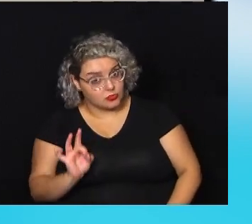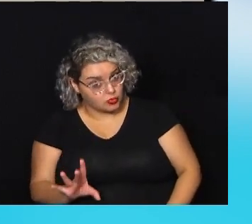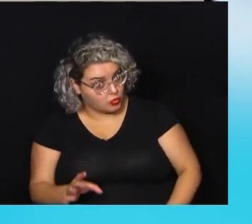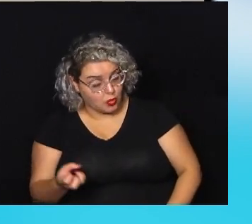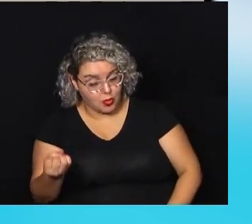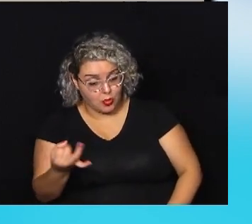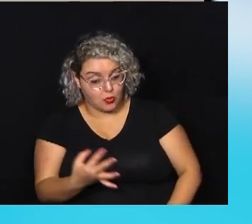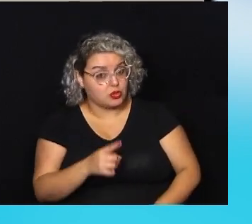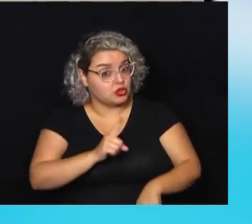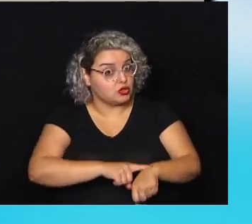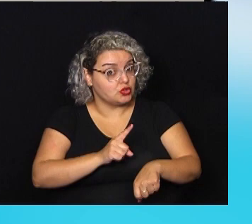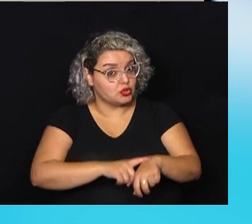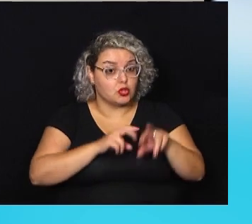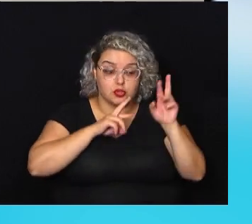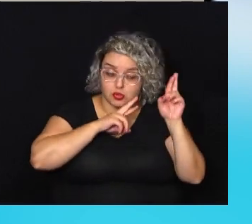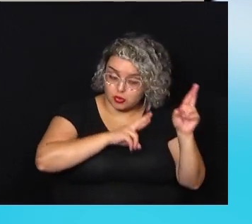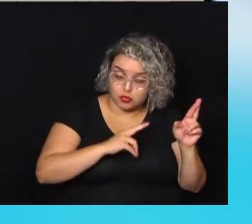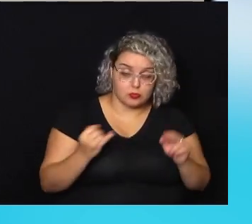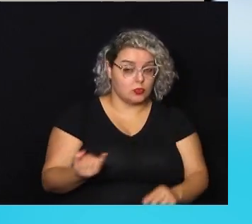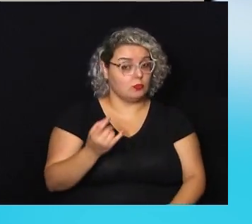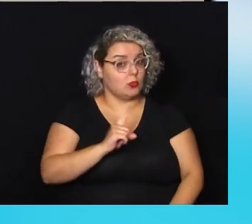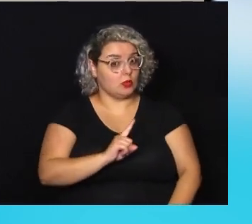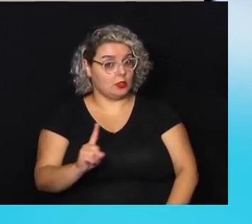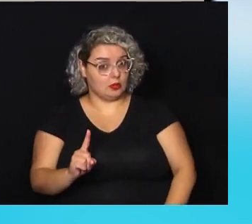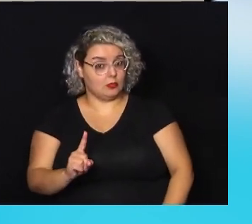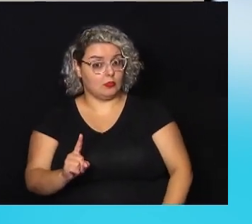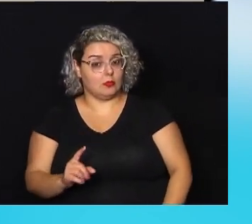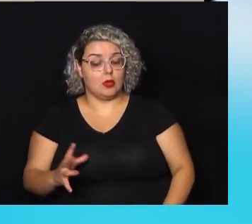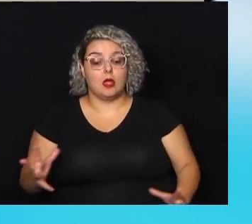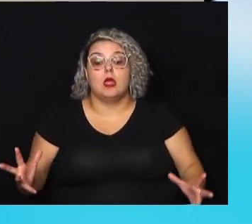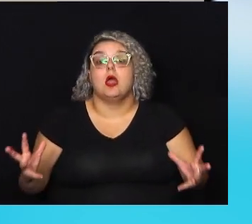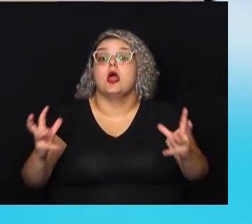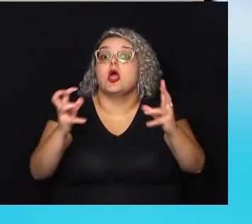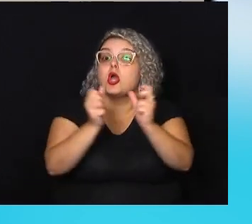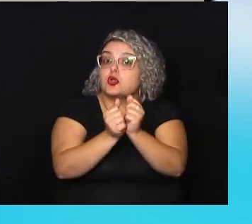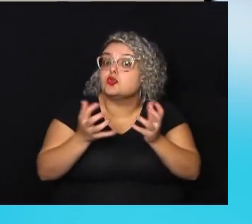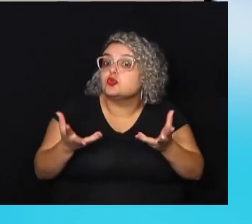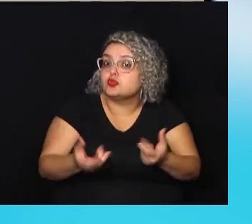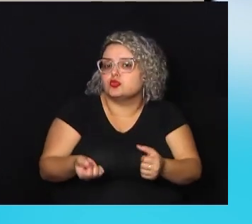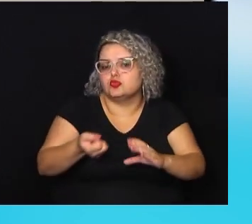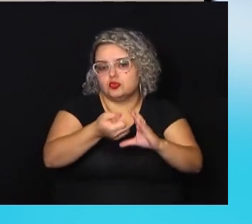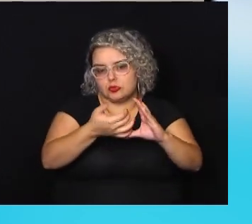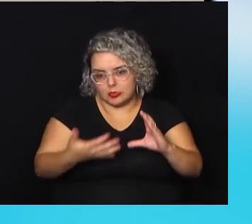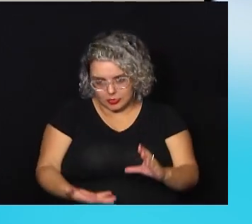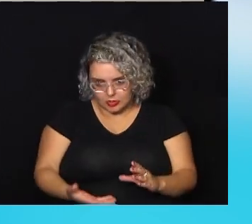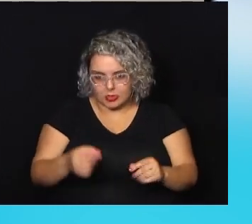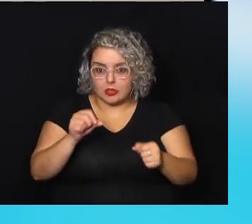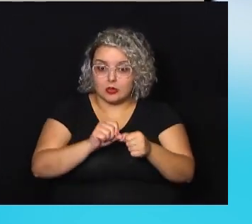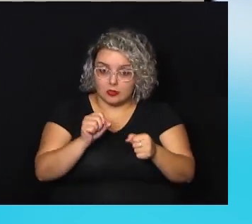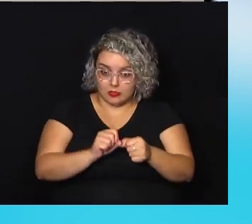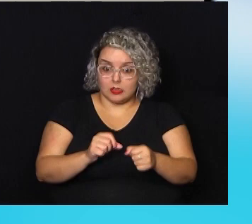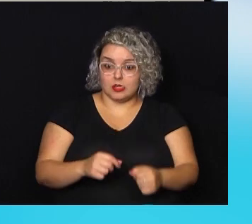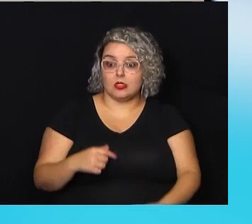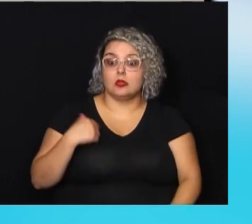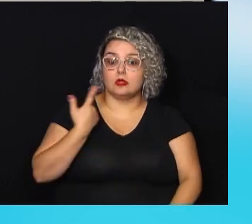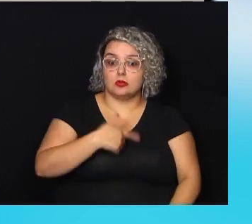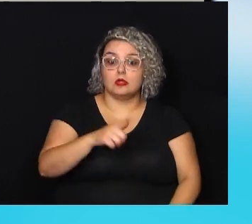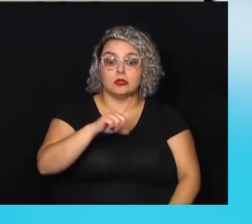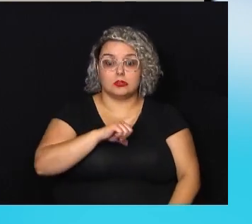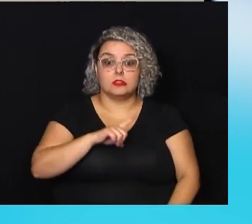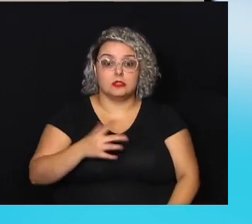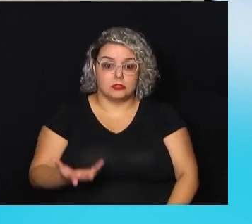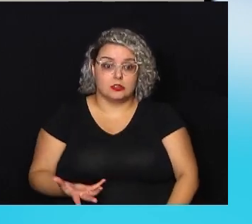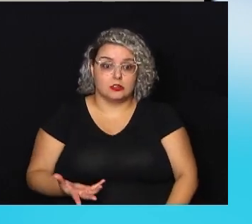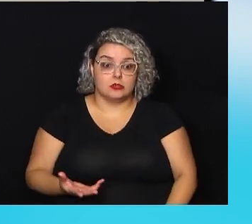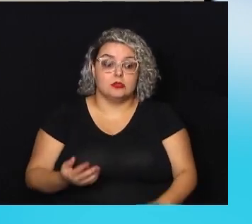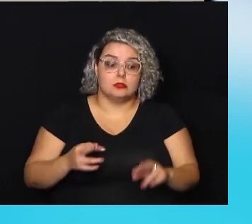qualidade de sono que importa, nem somente a quantidade de horas de sono que importam. É um conjunto de